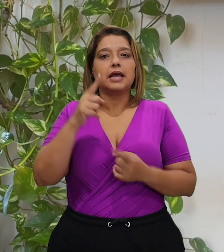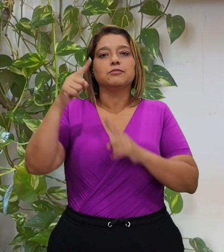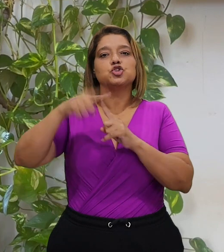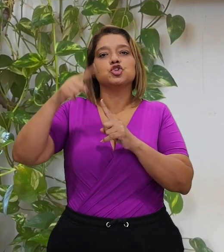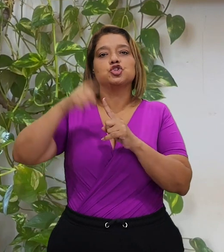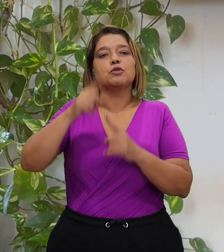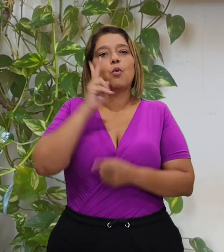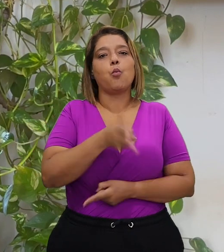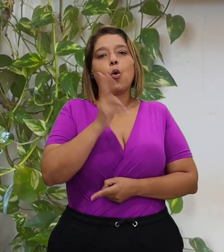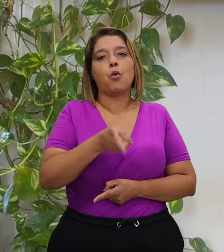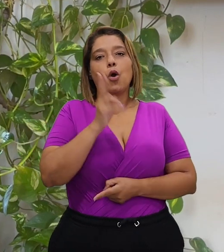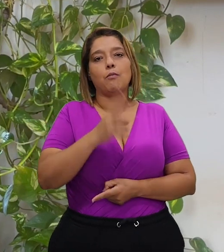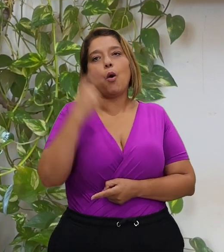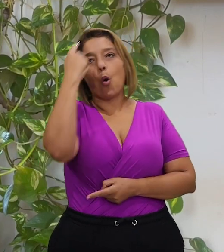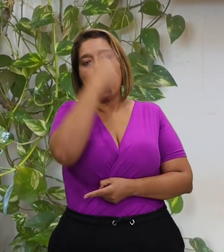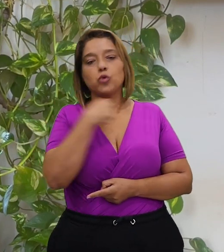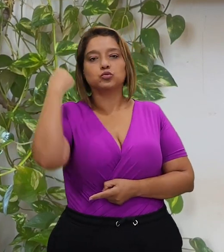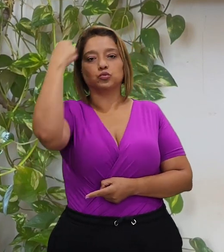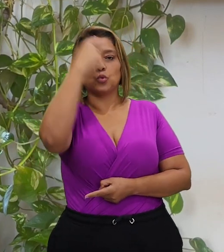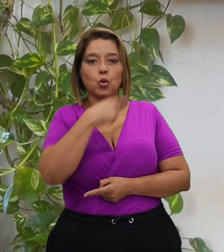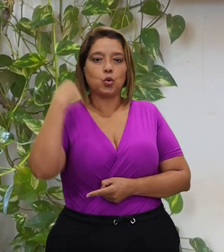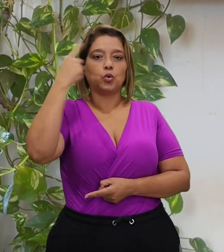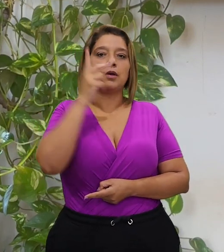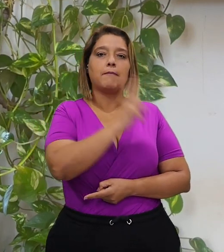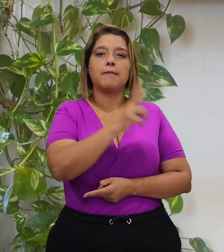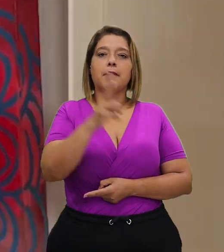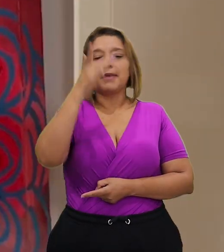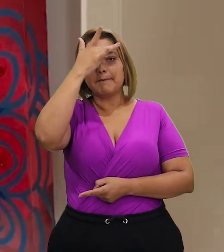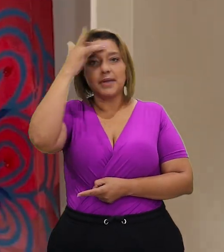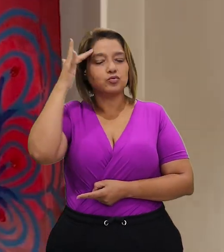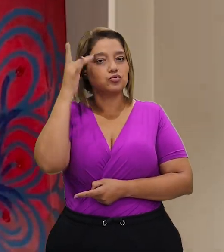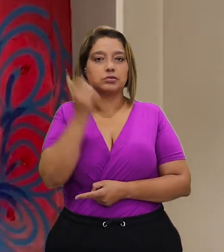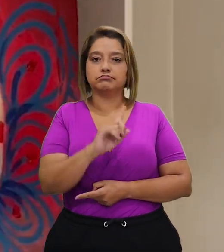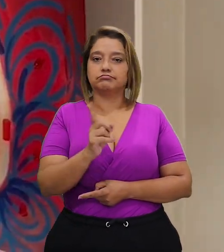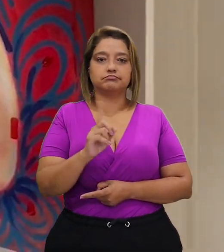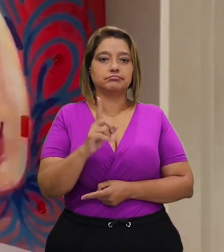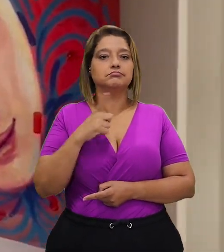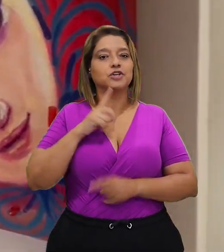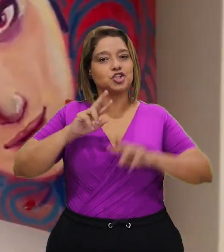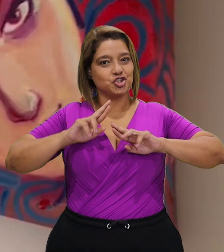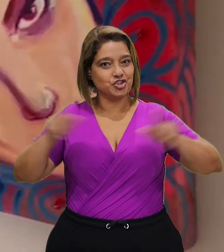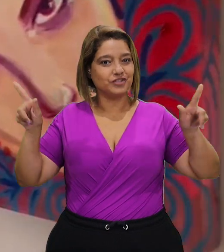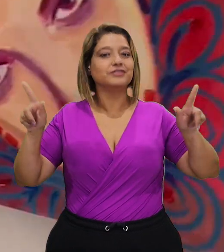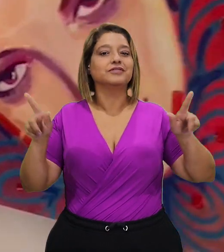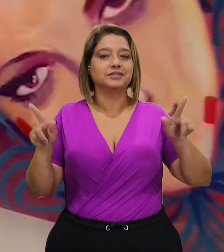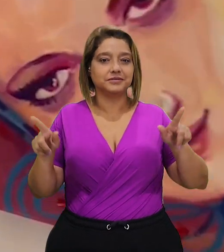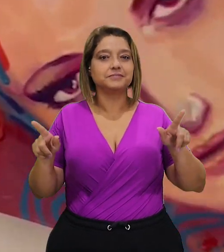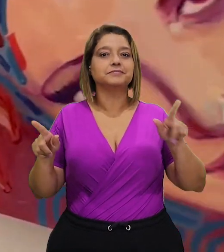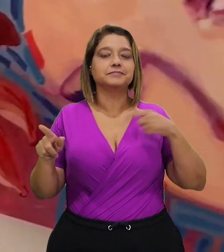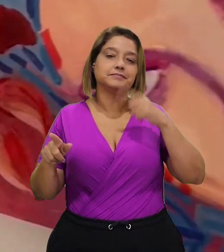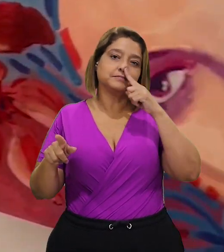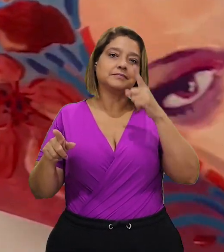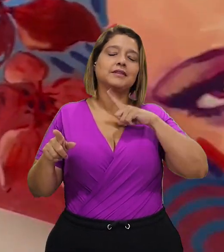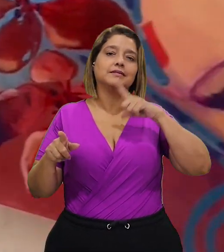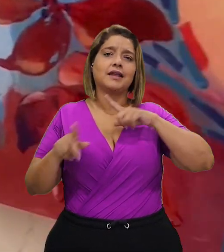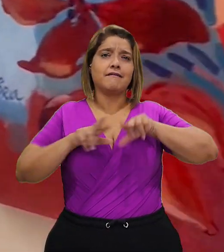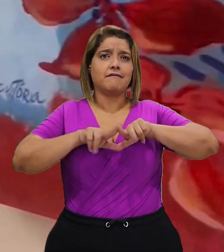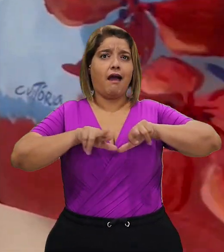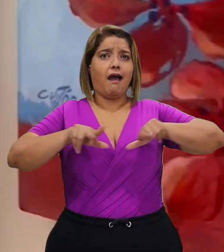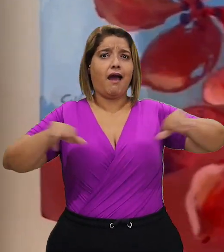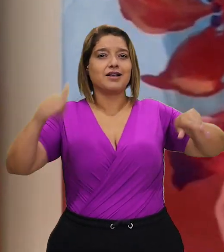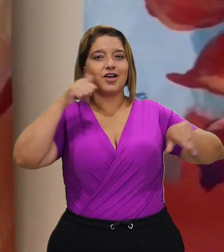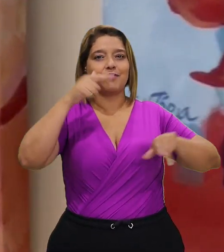eu consigo fazer essa leitura geral, por exemplo, essas mulheres que eu represento hoje, com as flores, o que